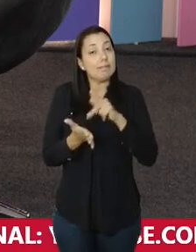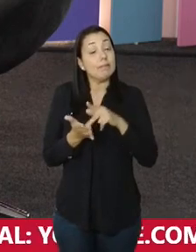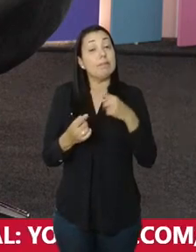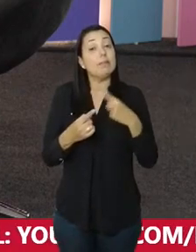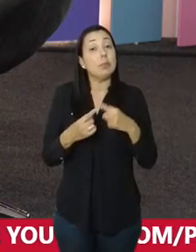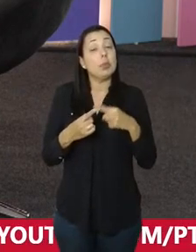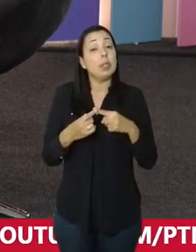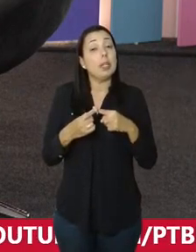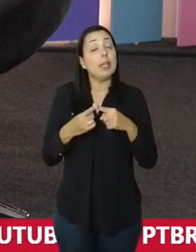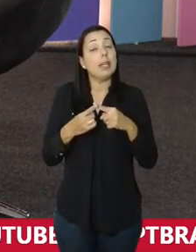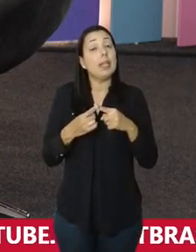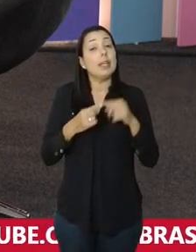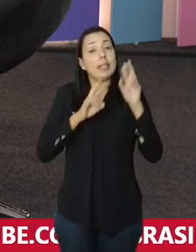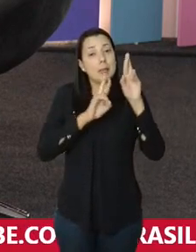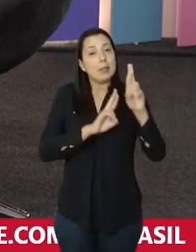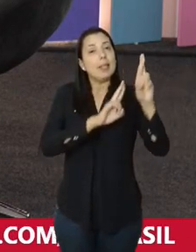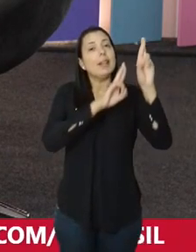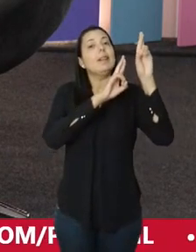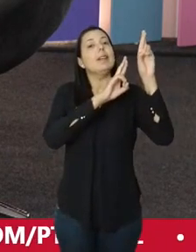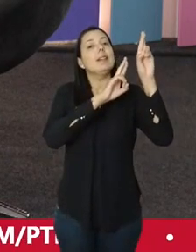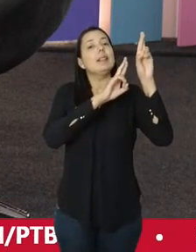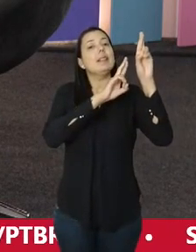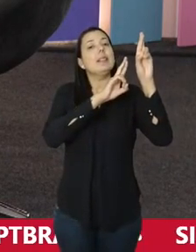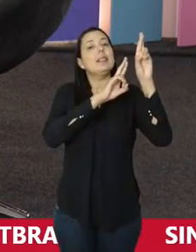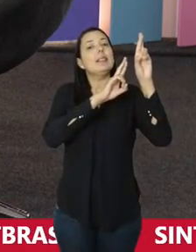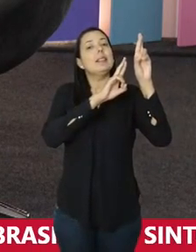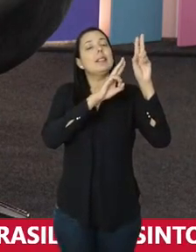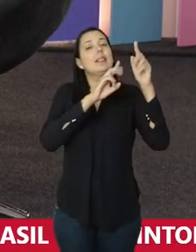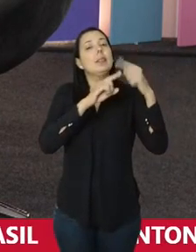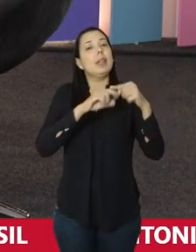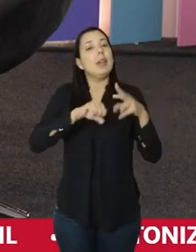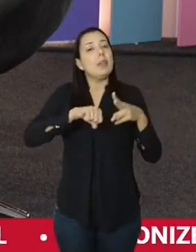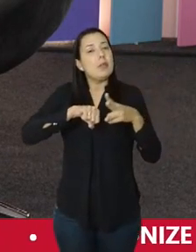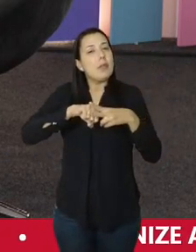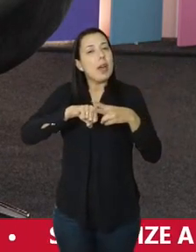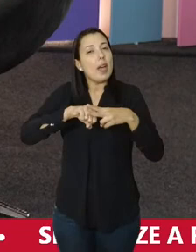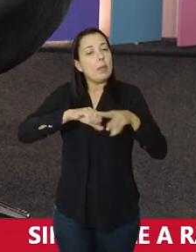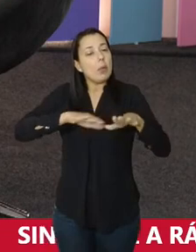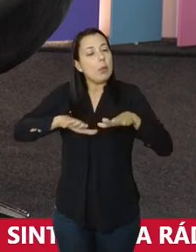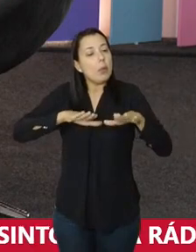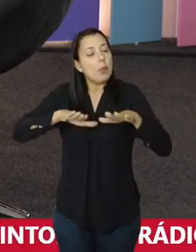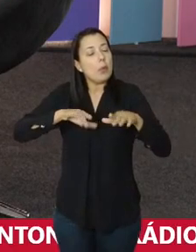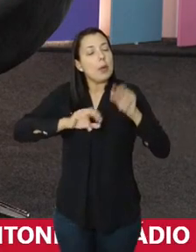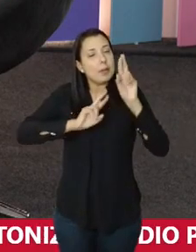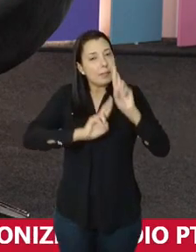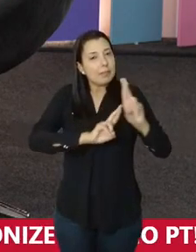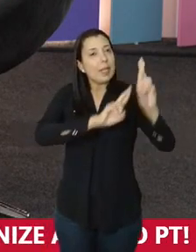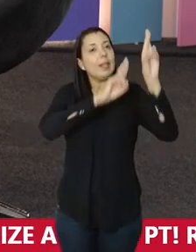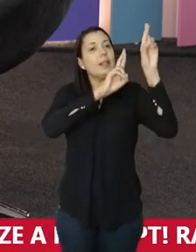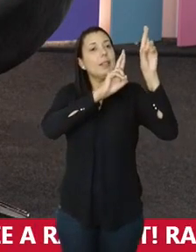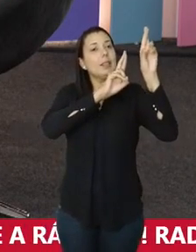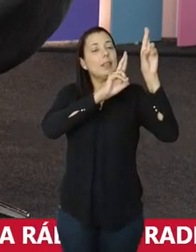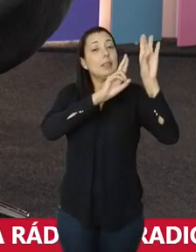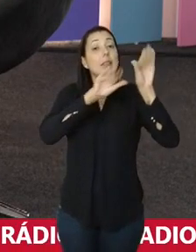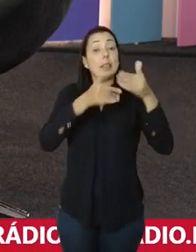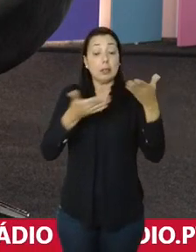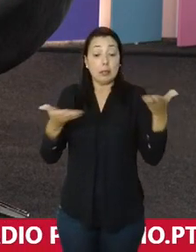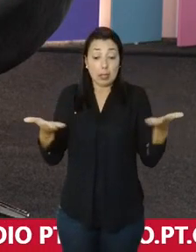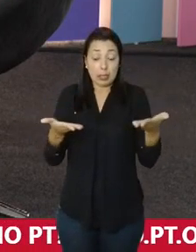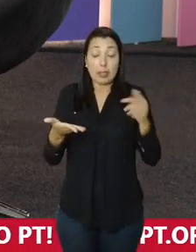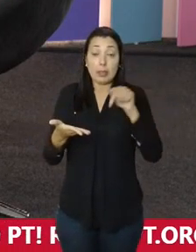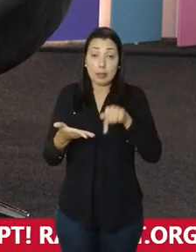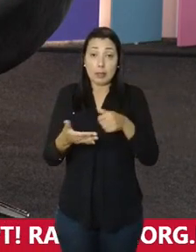porque é a esperança do verbo em movimento, esperançar. E aqui